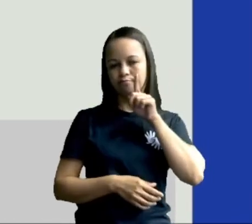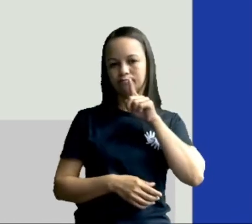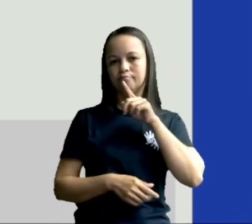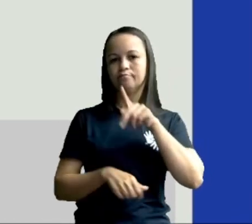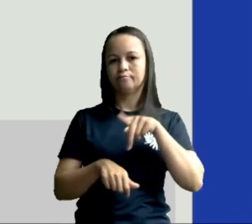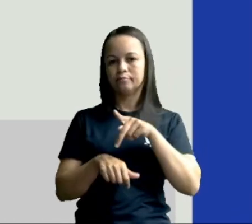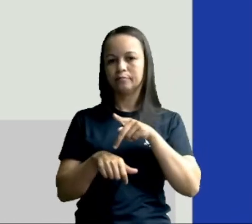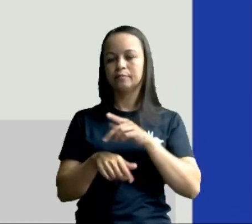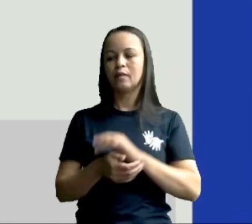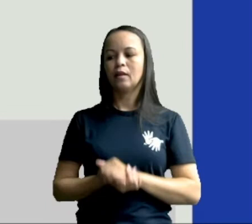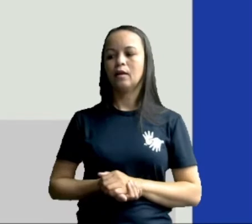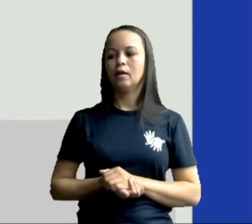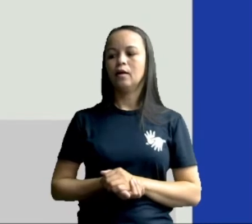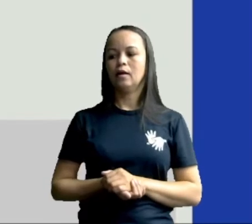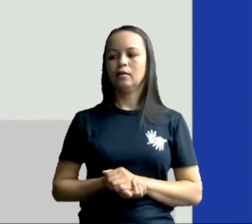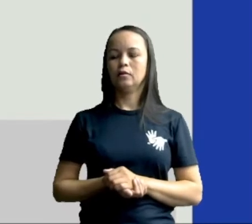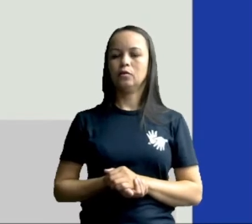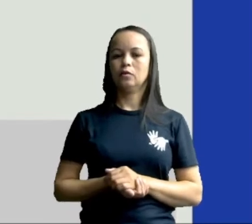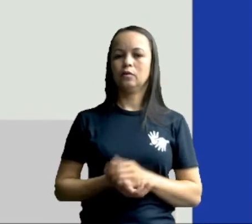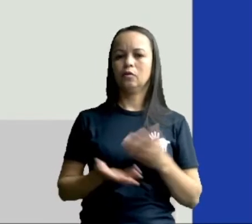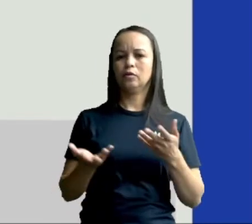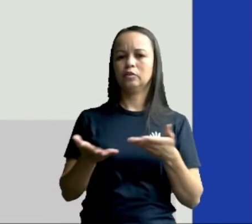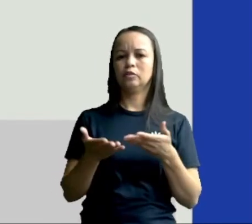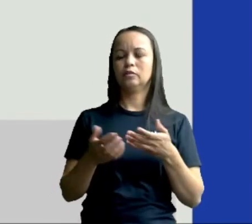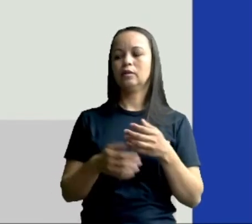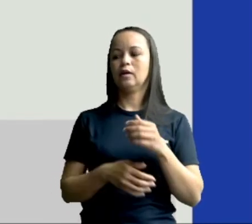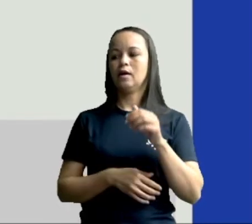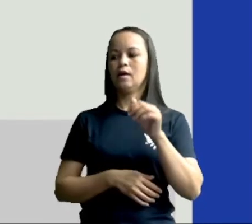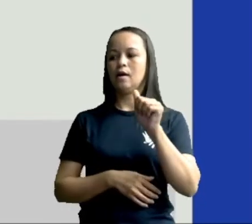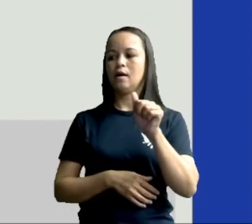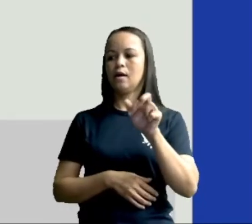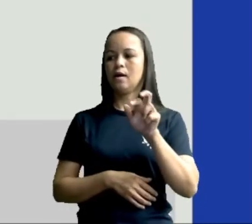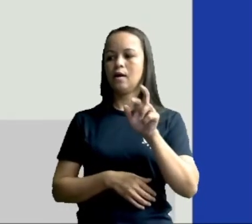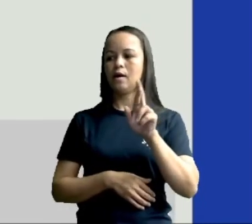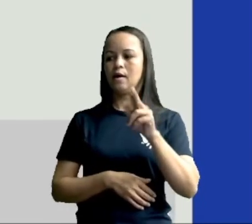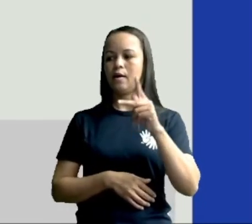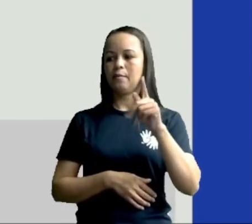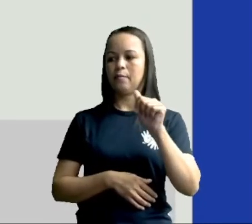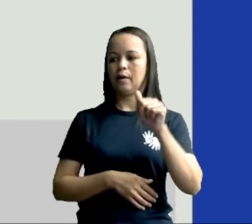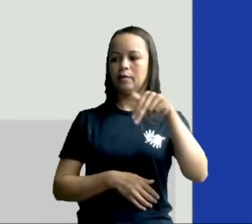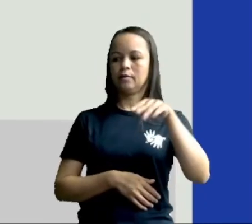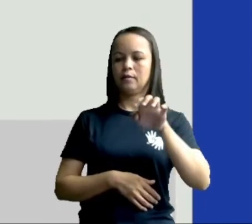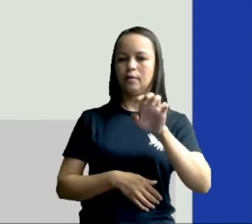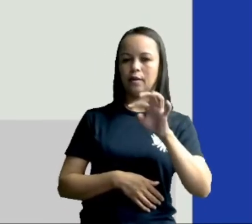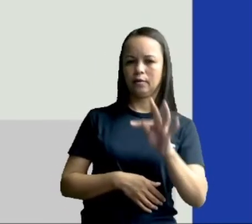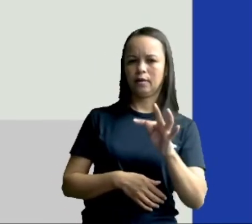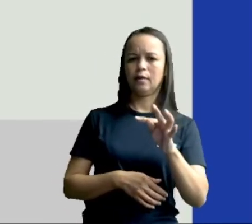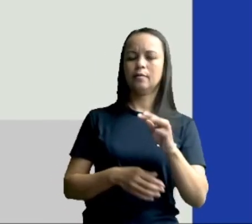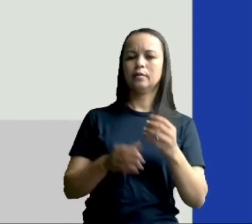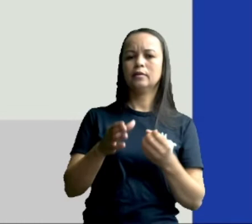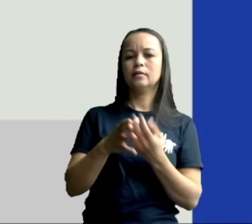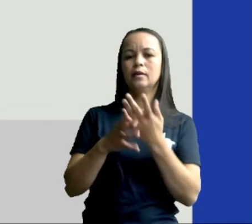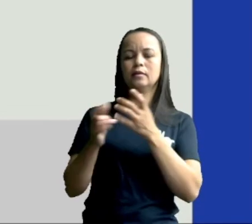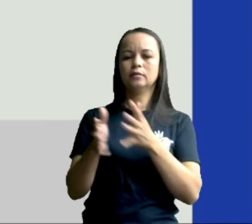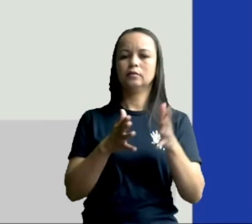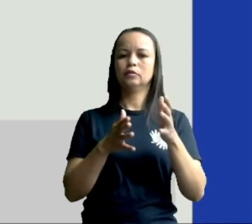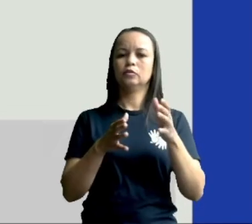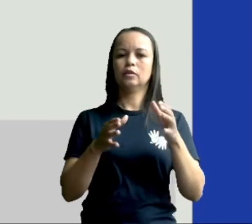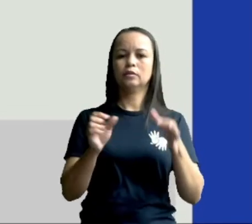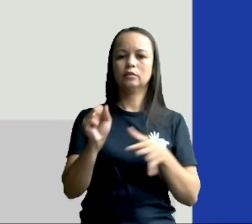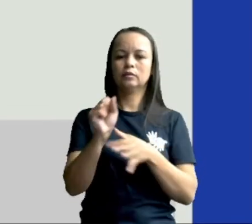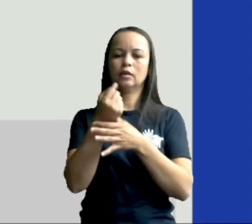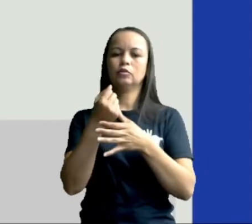E originalmente da ARPANET, pertencia ao Departamento de Defesa dos Estados Unidos,